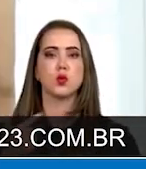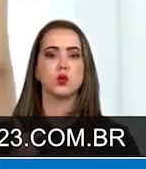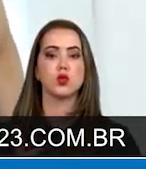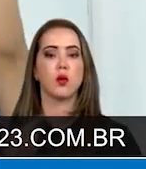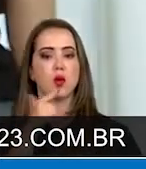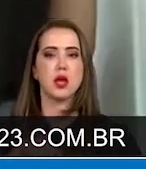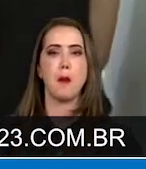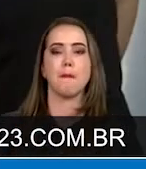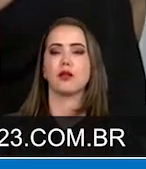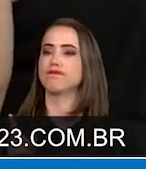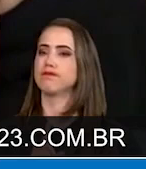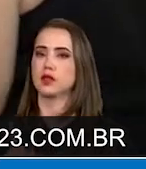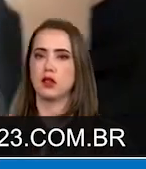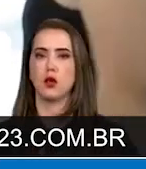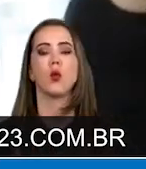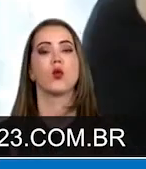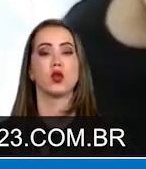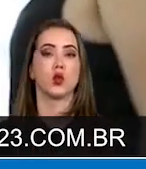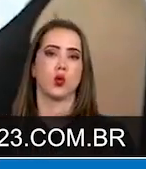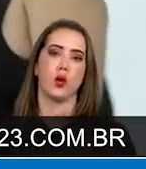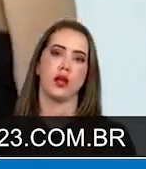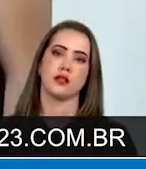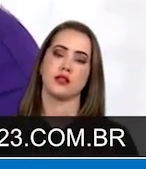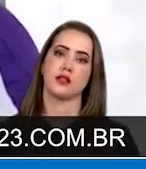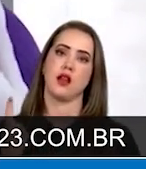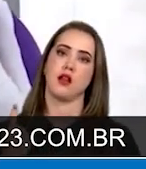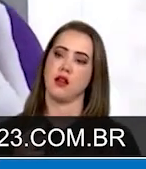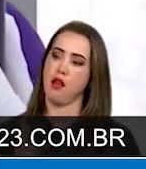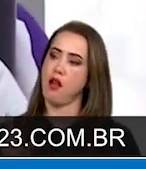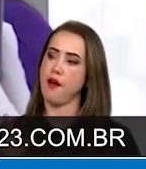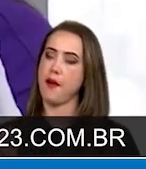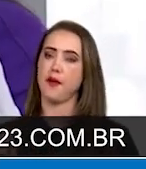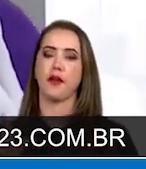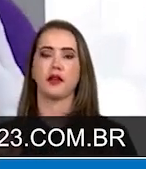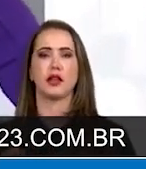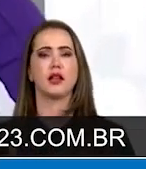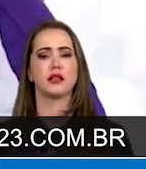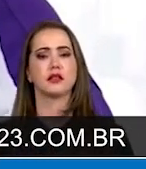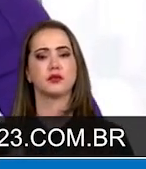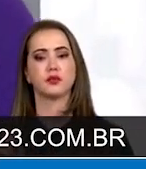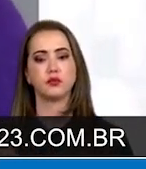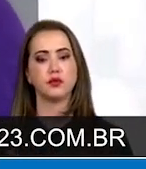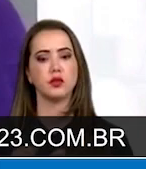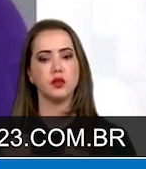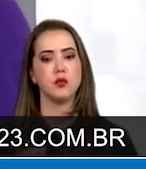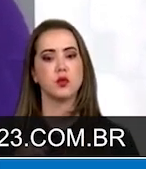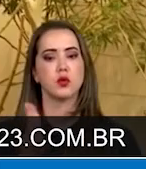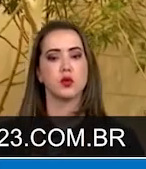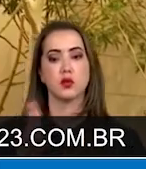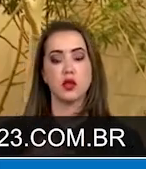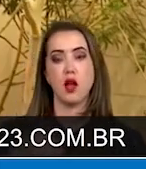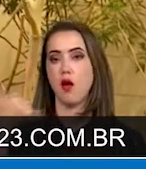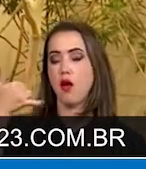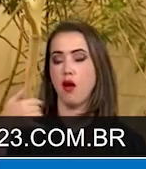O diagnóstico foi o de uma doença rara, a síndrome de Dravet. E a melhora veio com um derivado da maconha. É